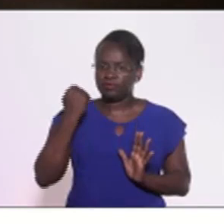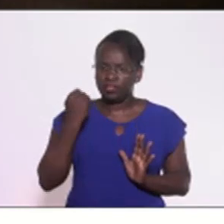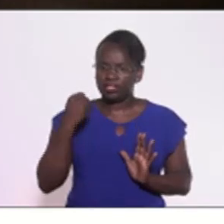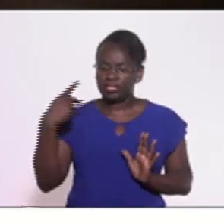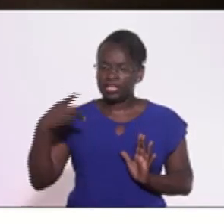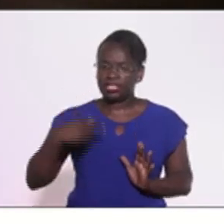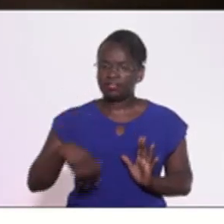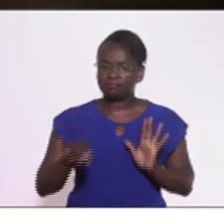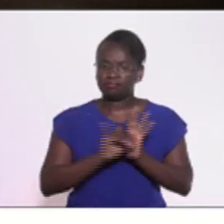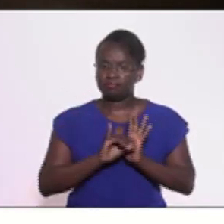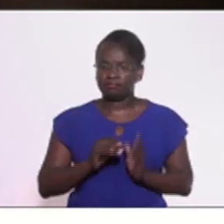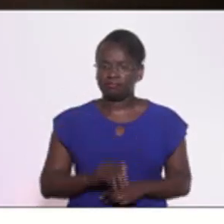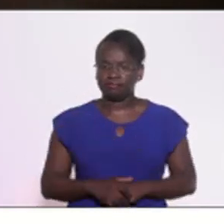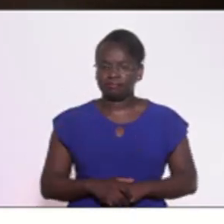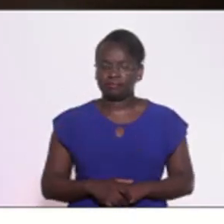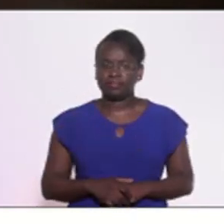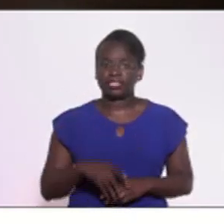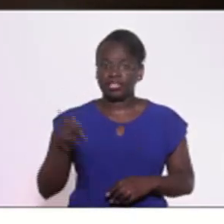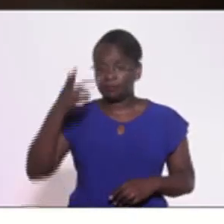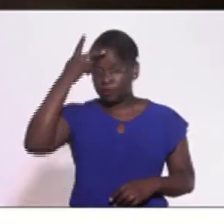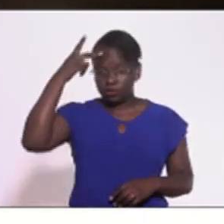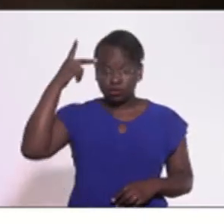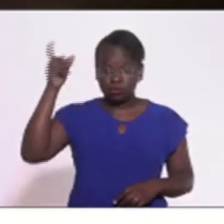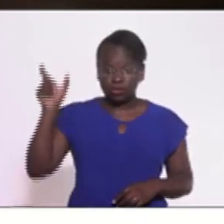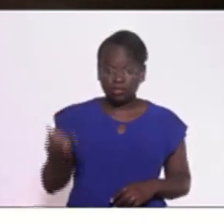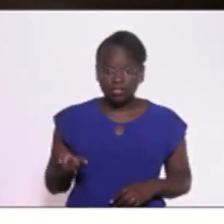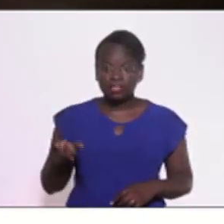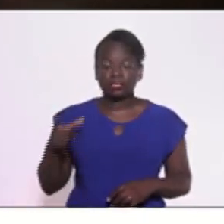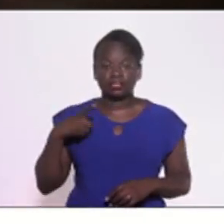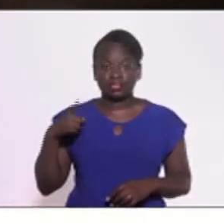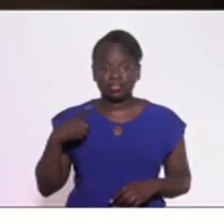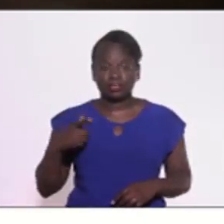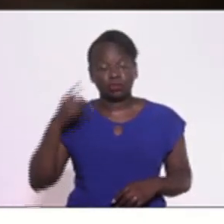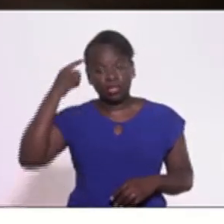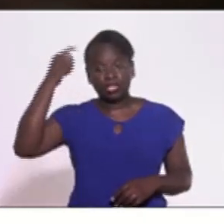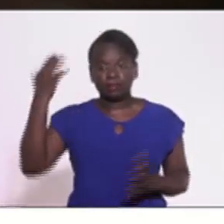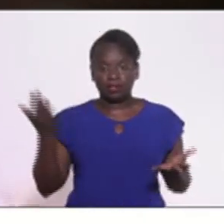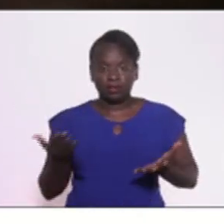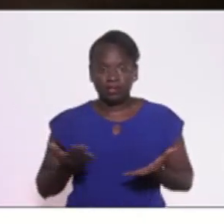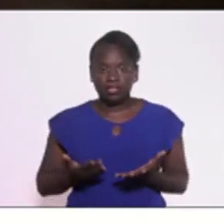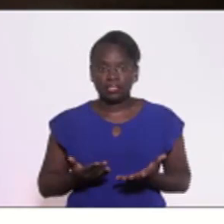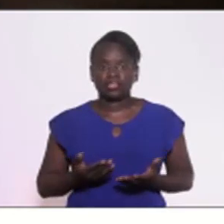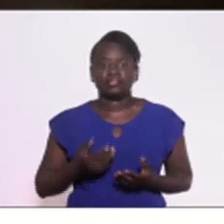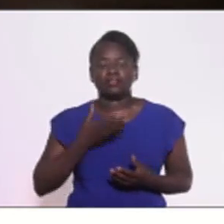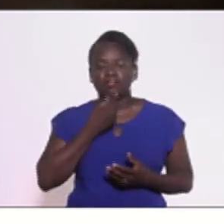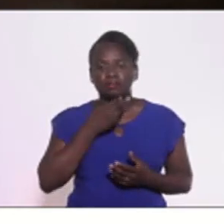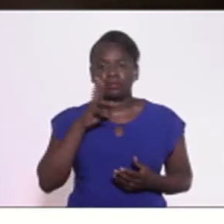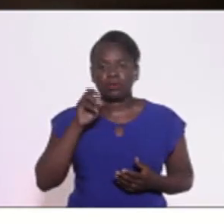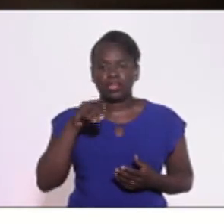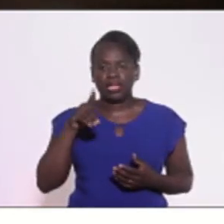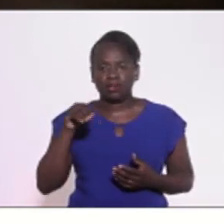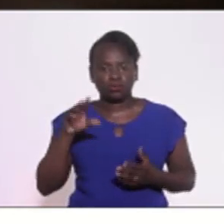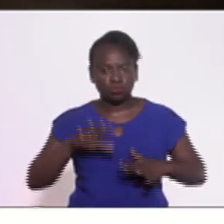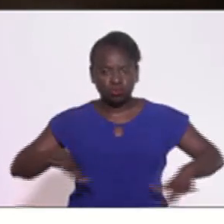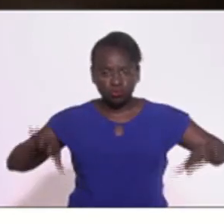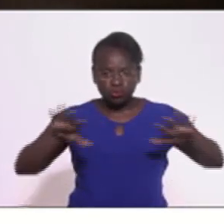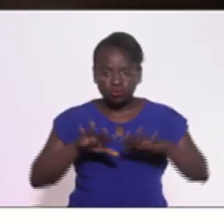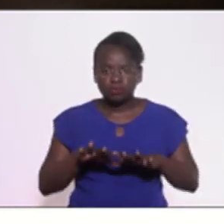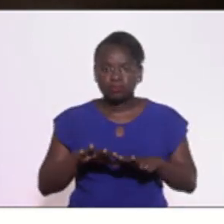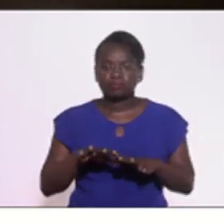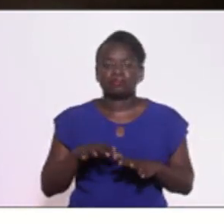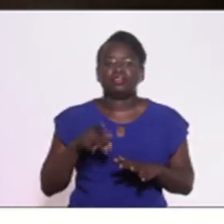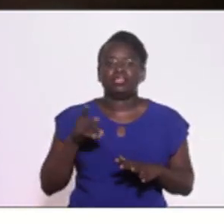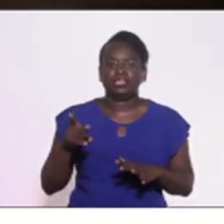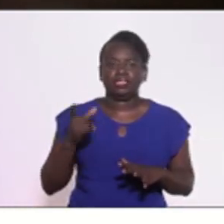sua personalidade. Uma pessoa que tem, e me lembro agora, presidente, querido Ronaldo, senhores,